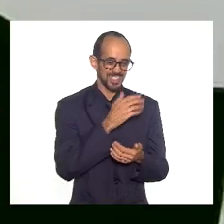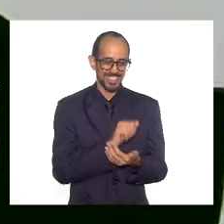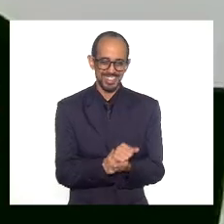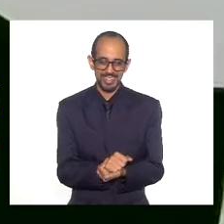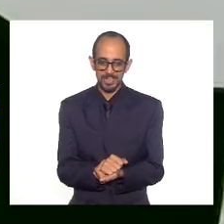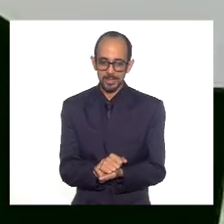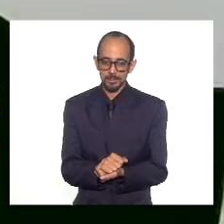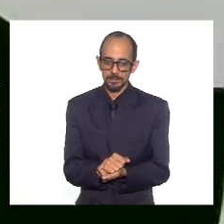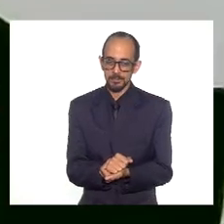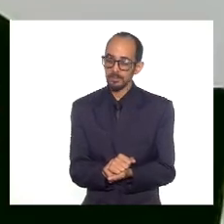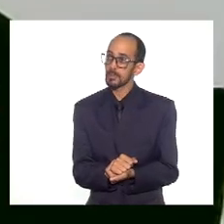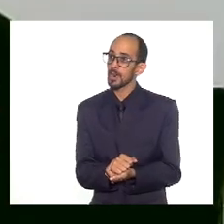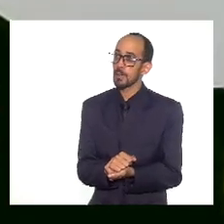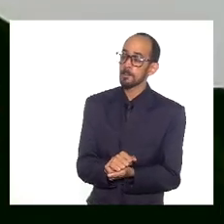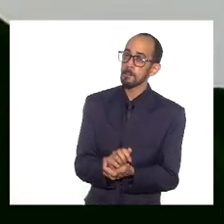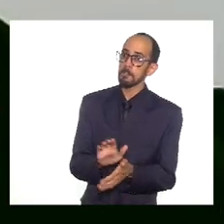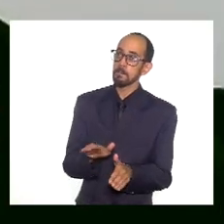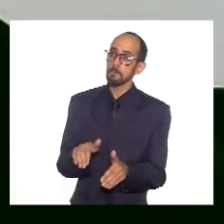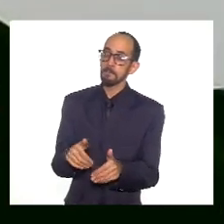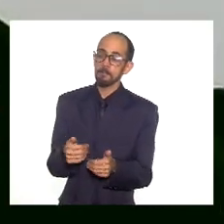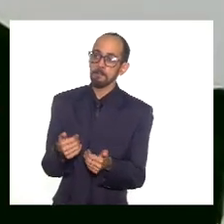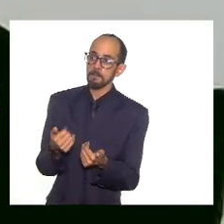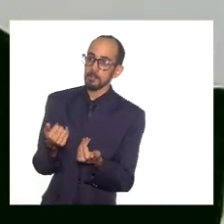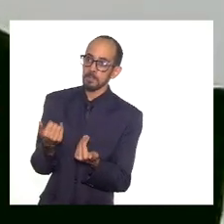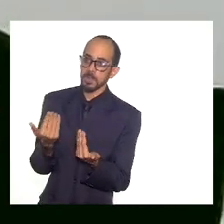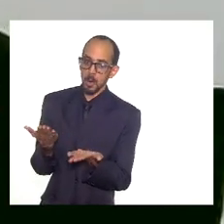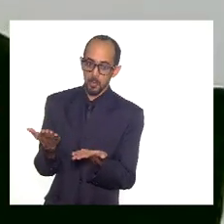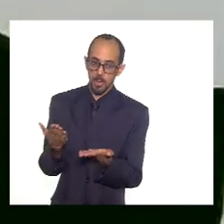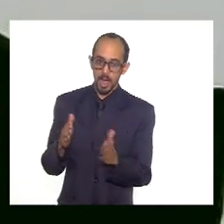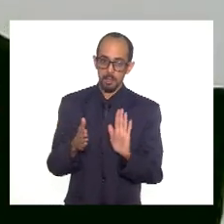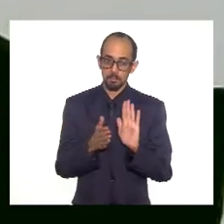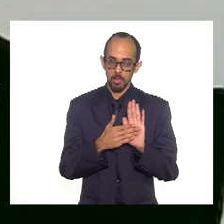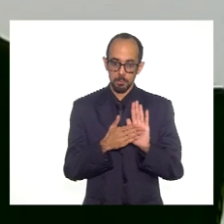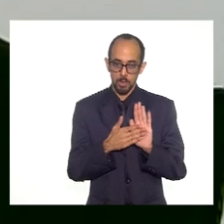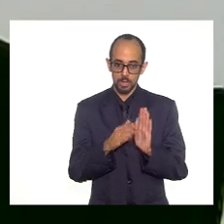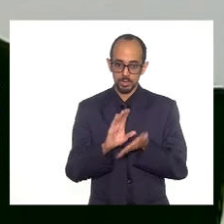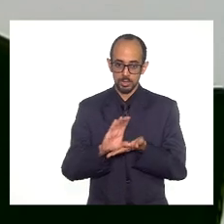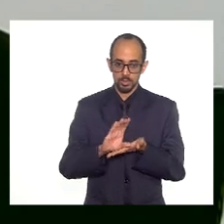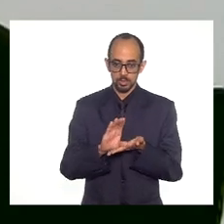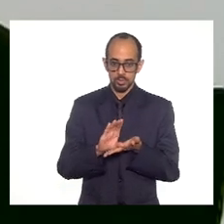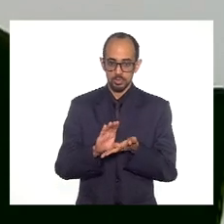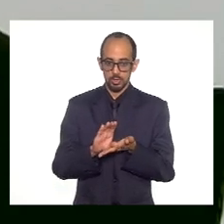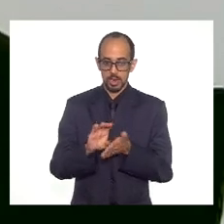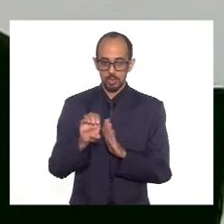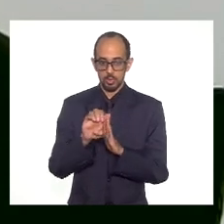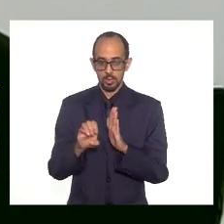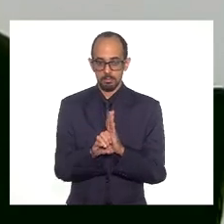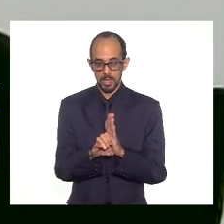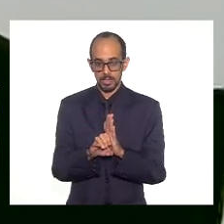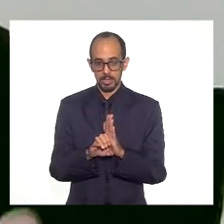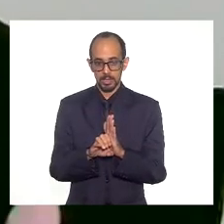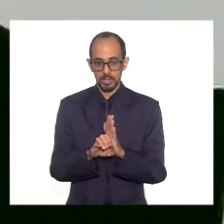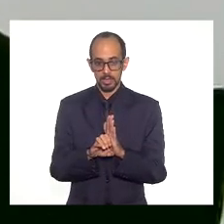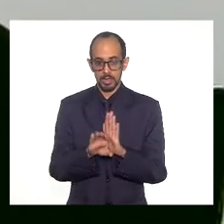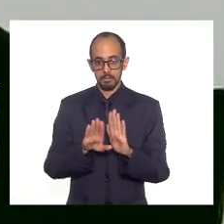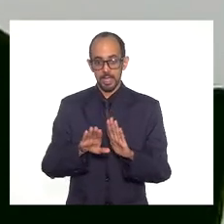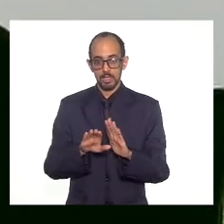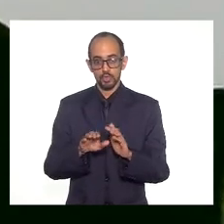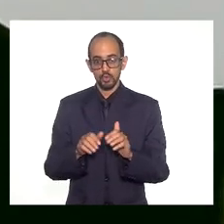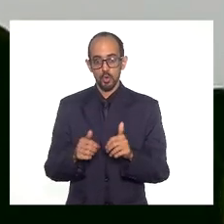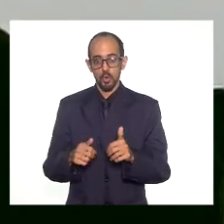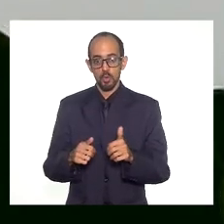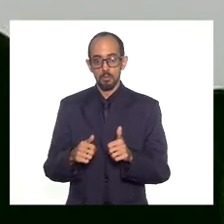Presidente, a proposta, então, é, pela constitucionalidade com emenda, uma subemenda à